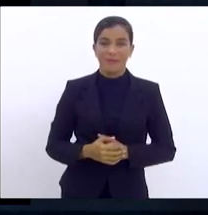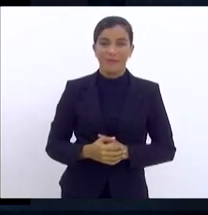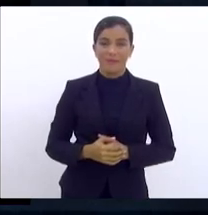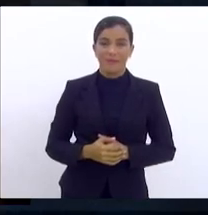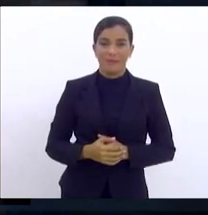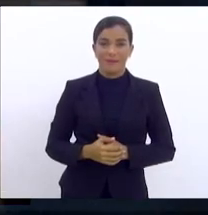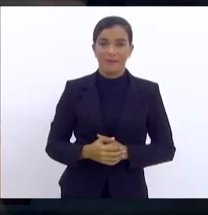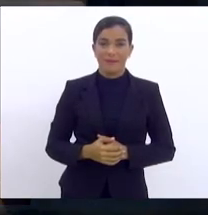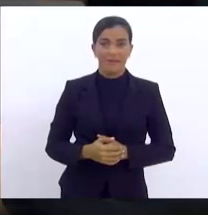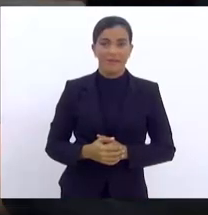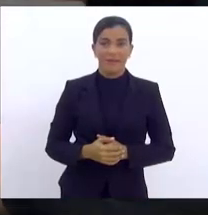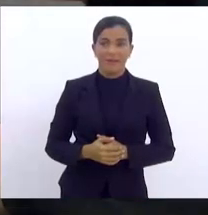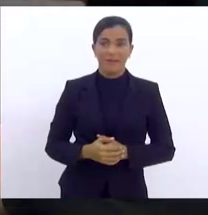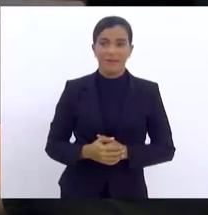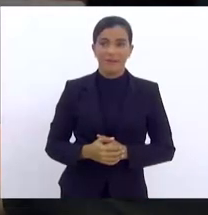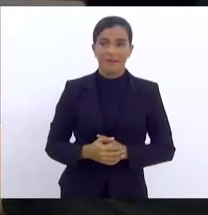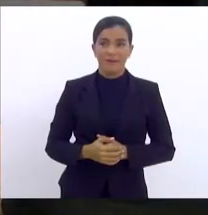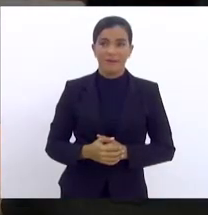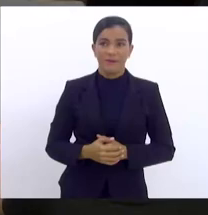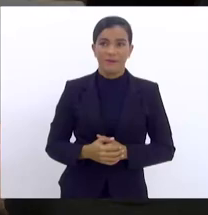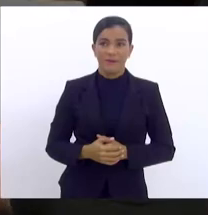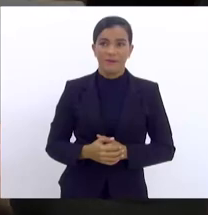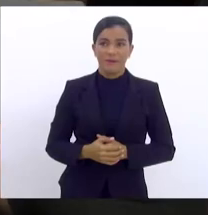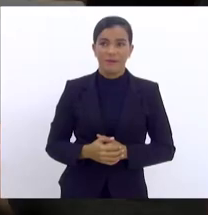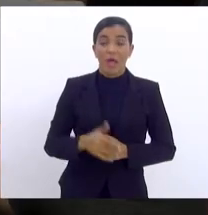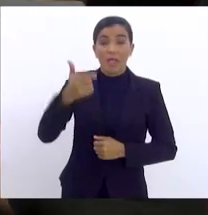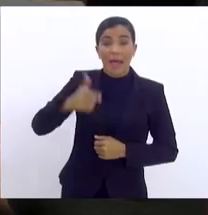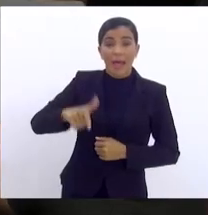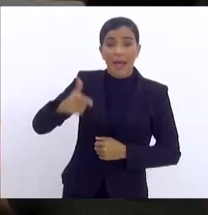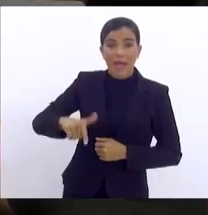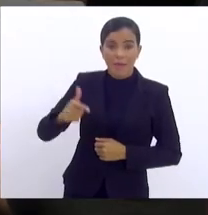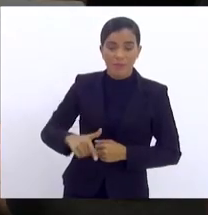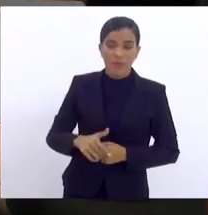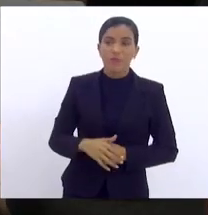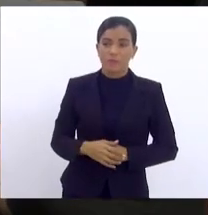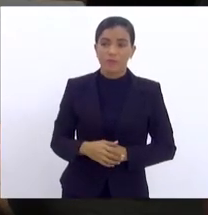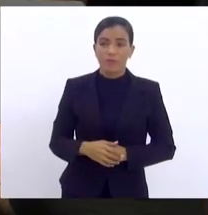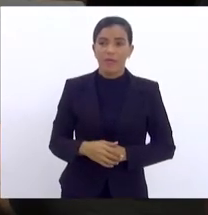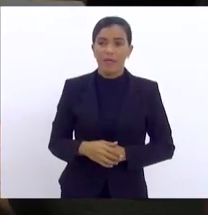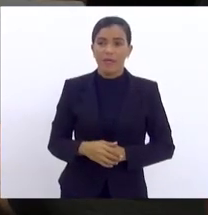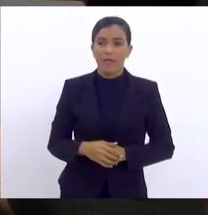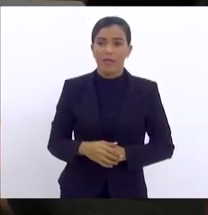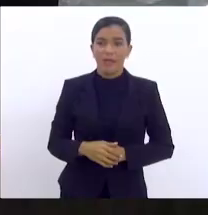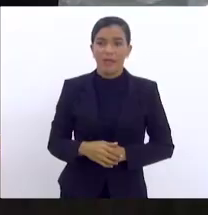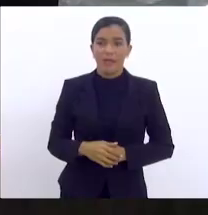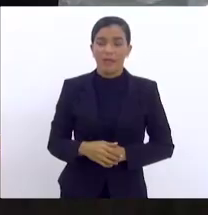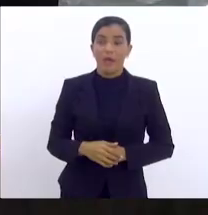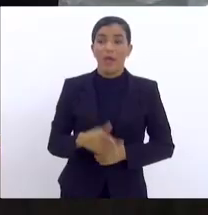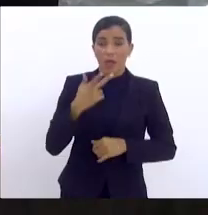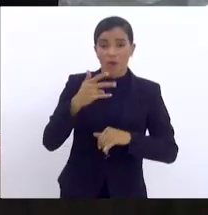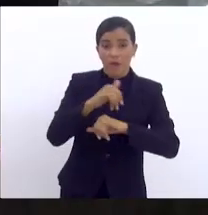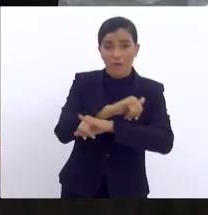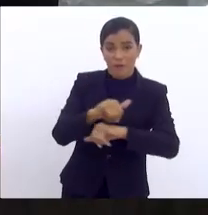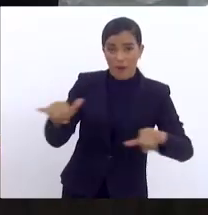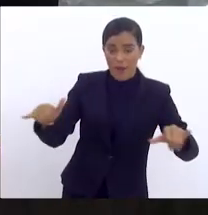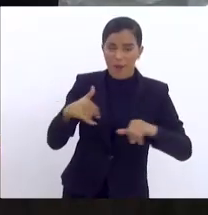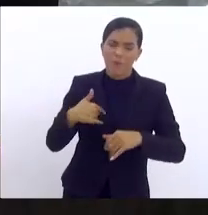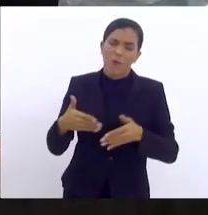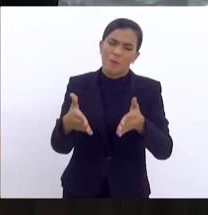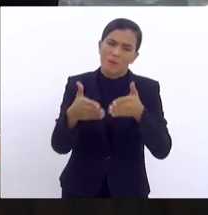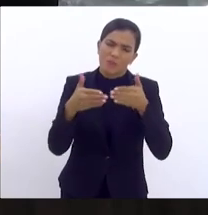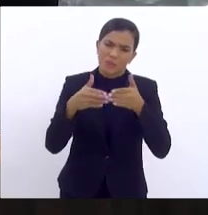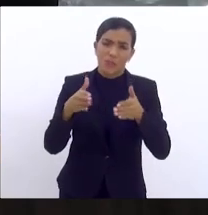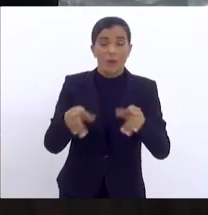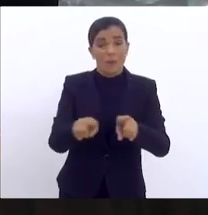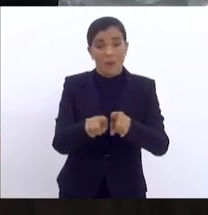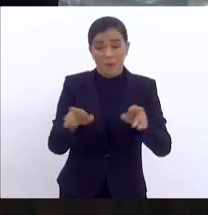Nova Esperança isso aí já tá repetindo ou não você tá repetindo então eu quero falar para os senhores aqui que o meu pedido nosso